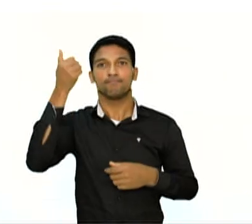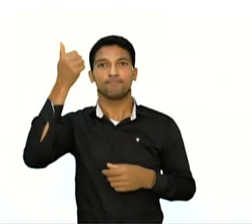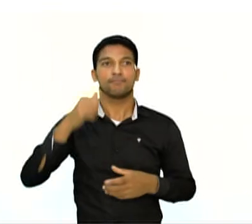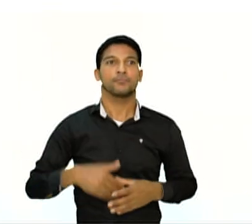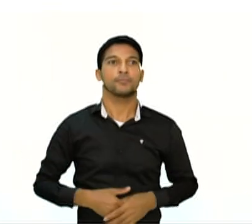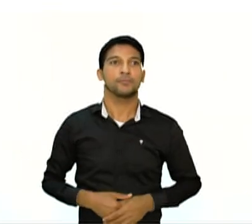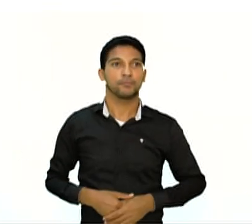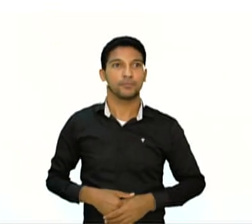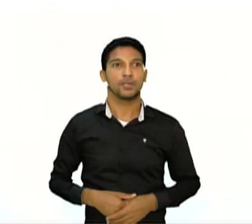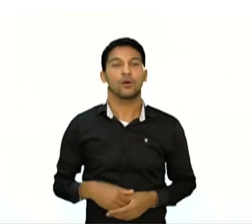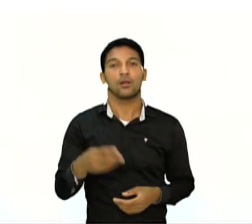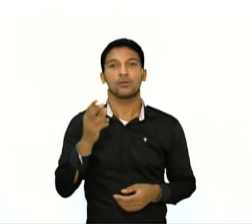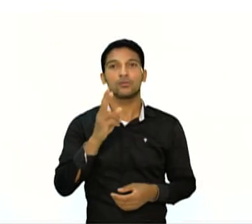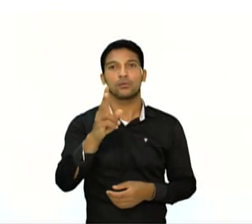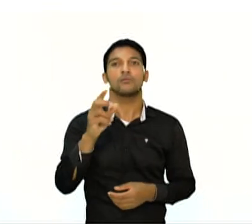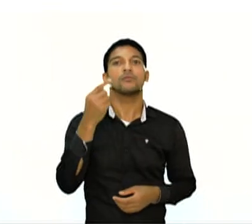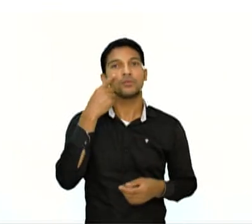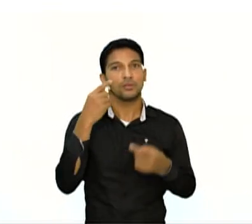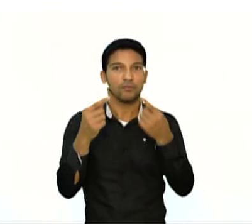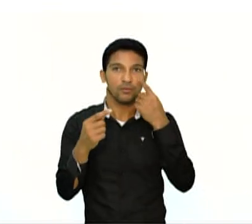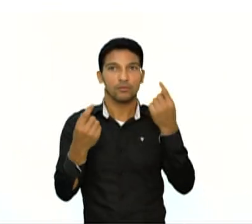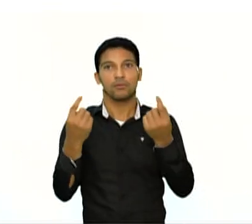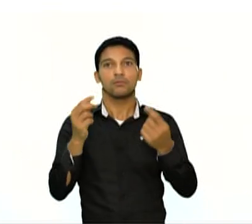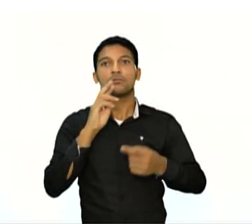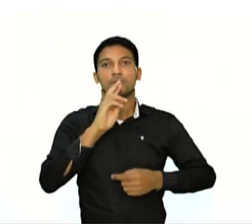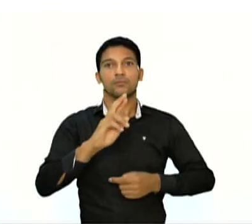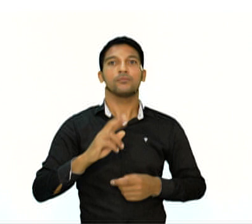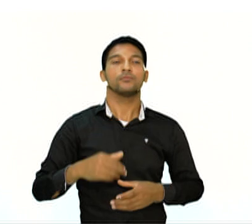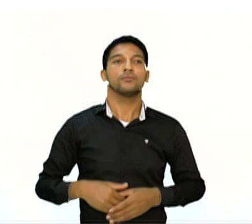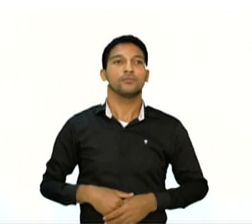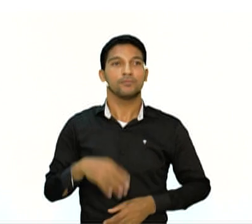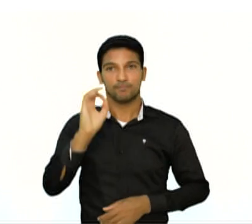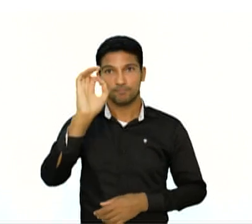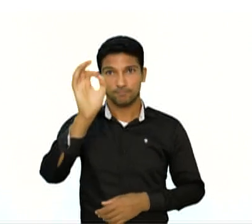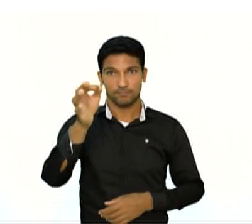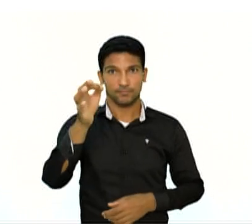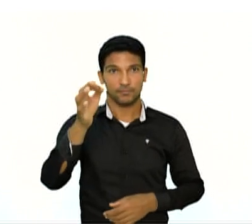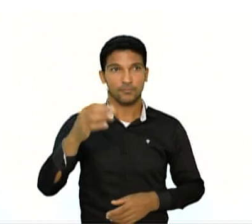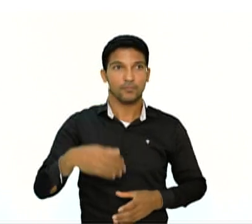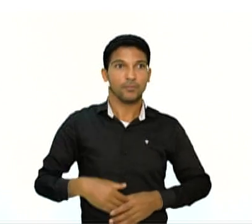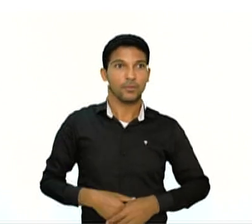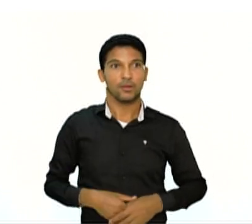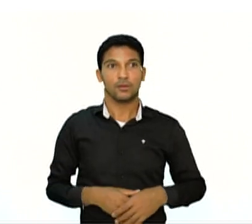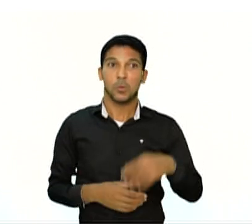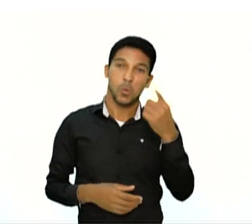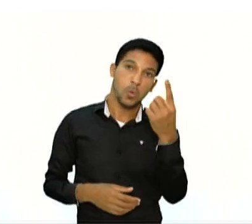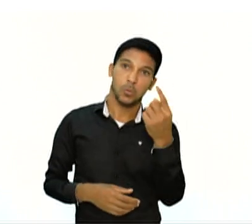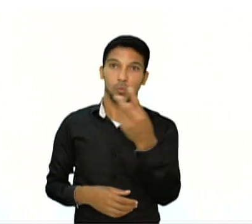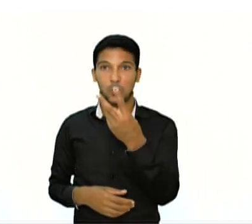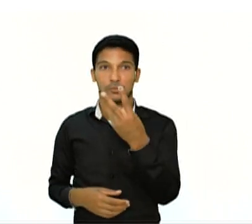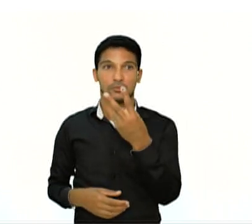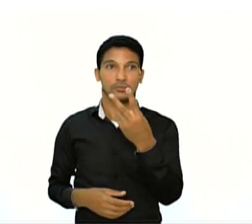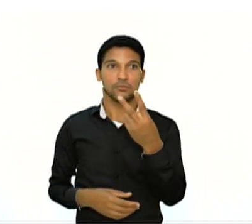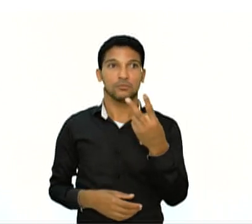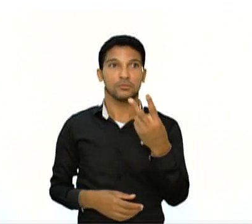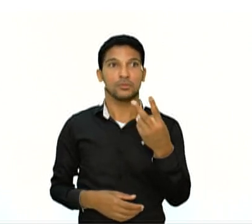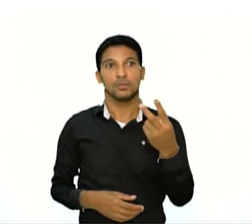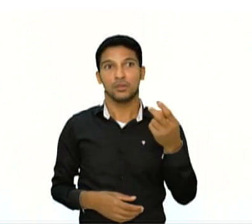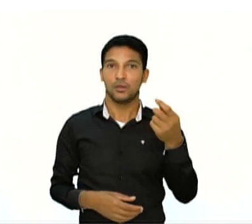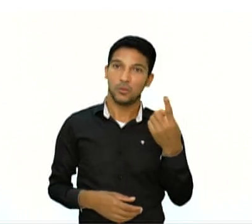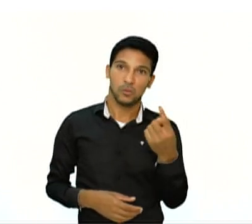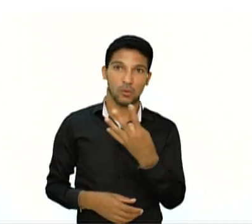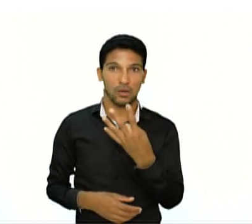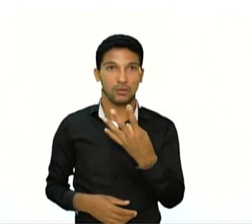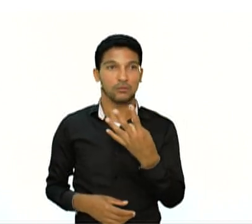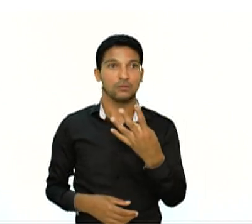aí, na continuação, vocês devem analisar quais são corretas. Então, se a 1, a 2, se a 1, a 4, se